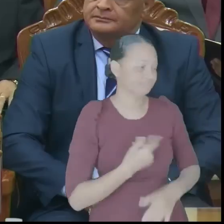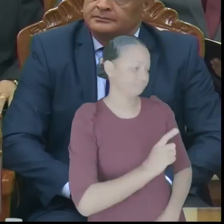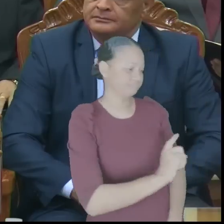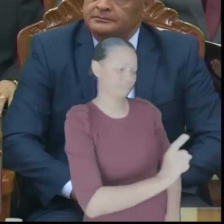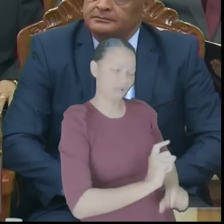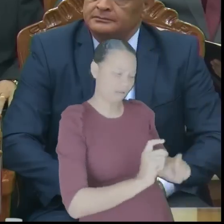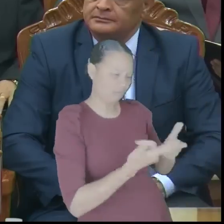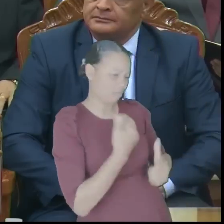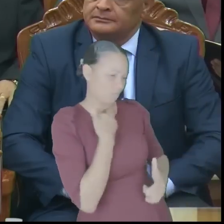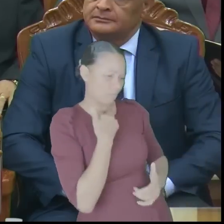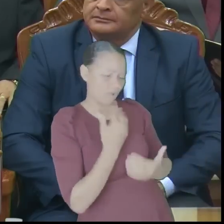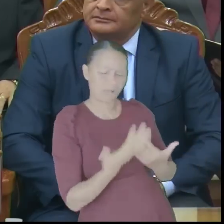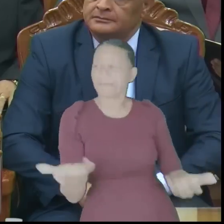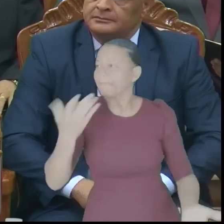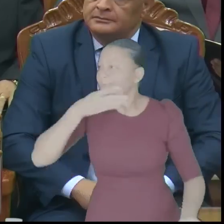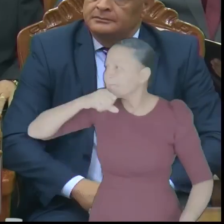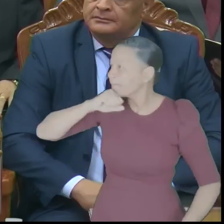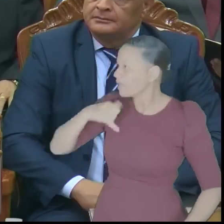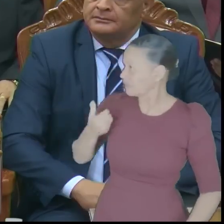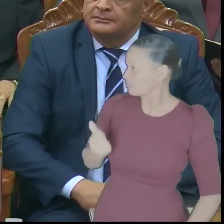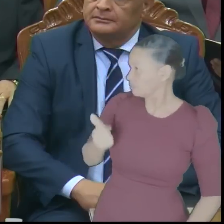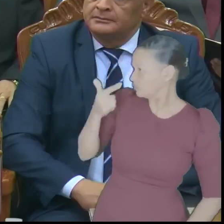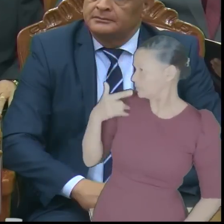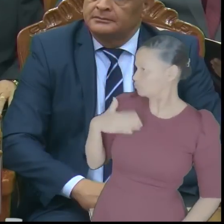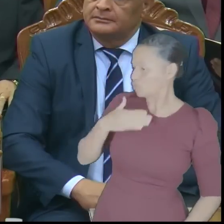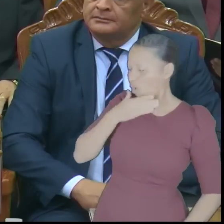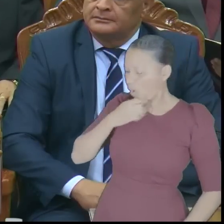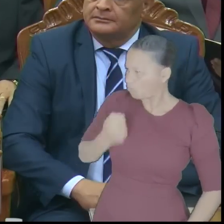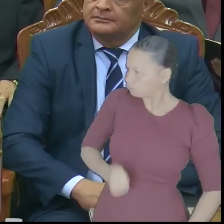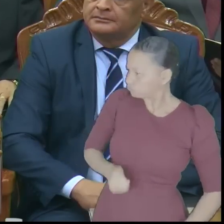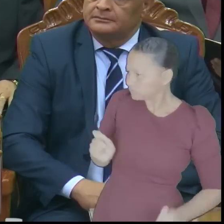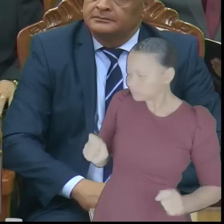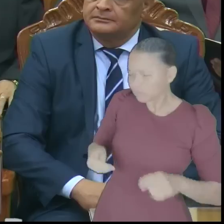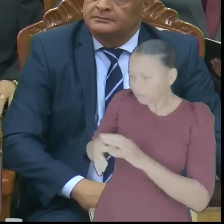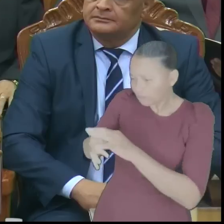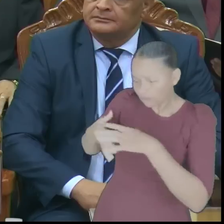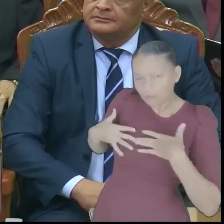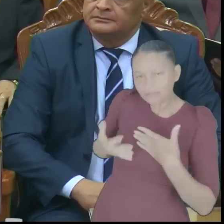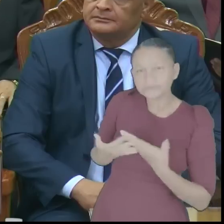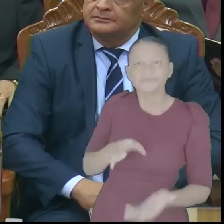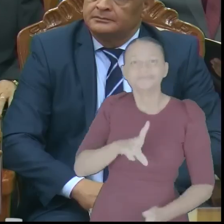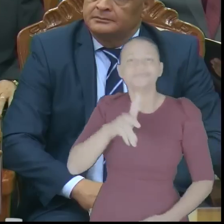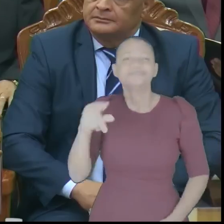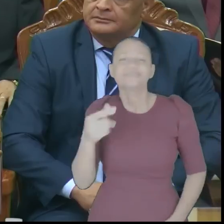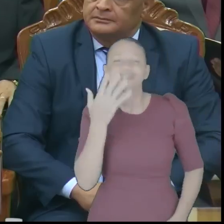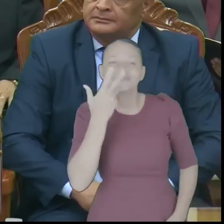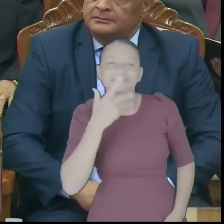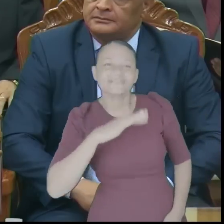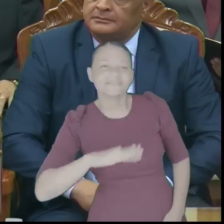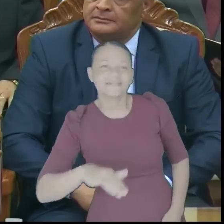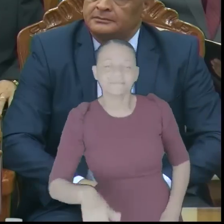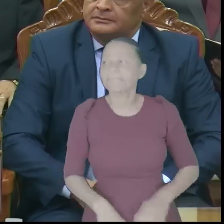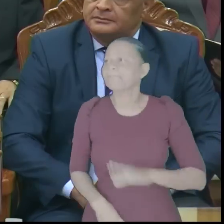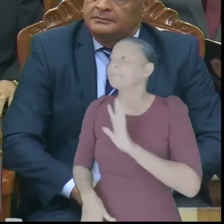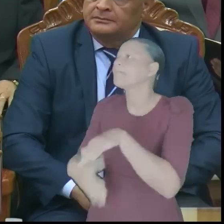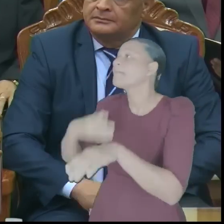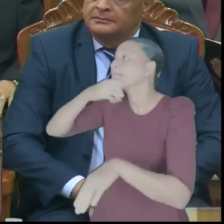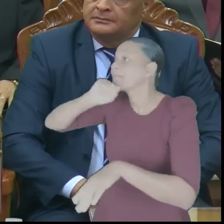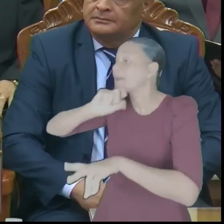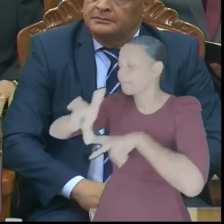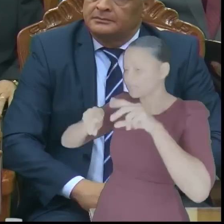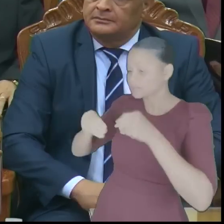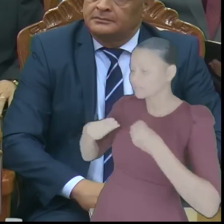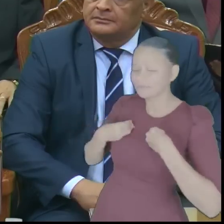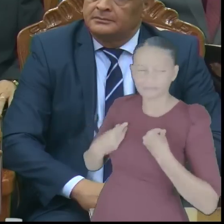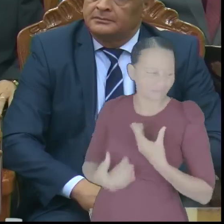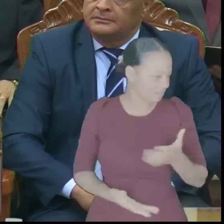que não. Aí o filho diz: pai, mas eu já tenho 12 anos, já sou homem. Aí quando chega o dia da criança, o filho vira para o pai e diz: pai, cadê meu presente?